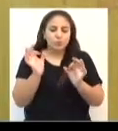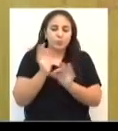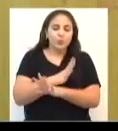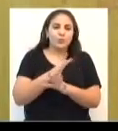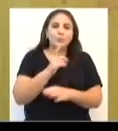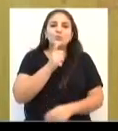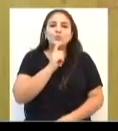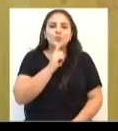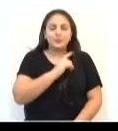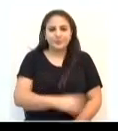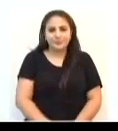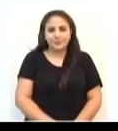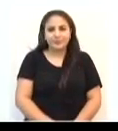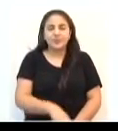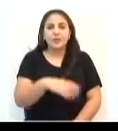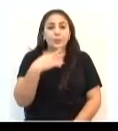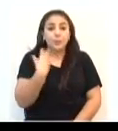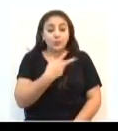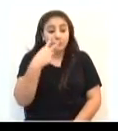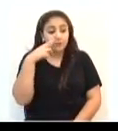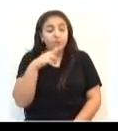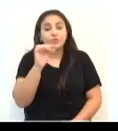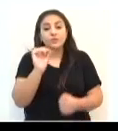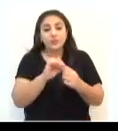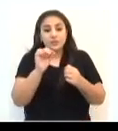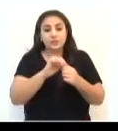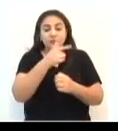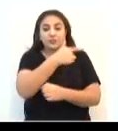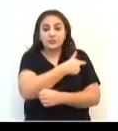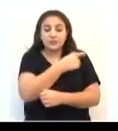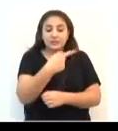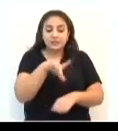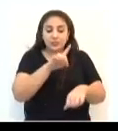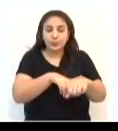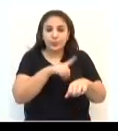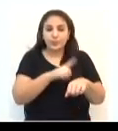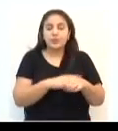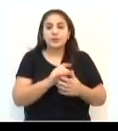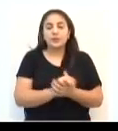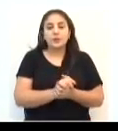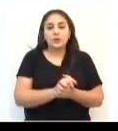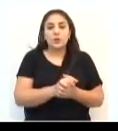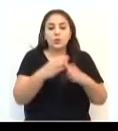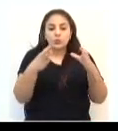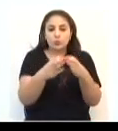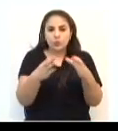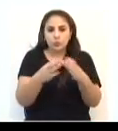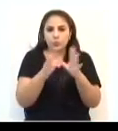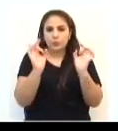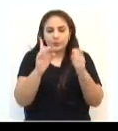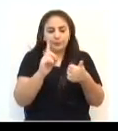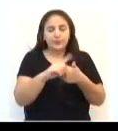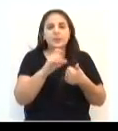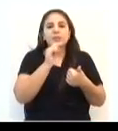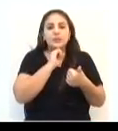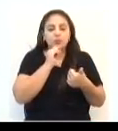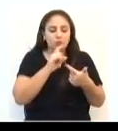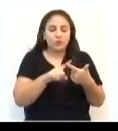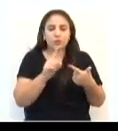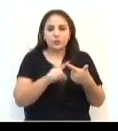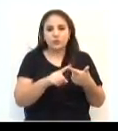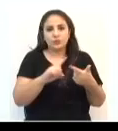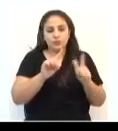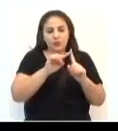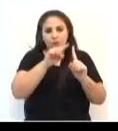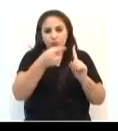para o inverno. Lembrando, então, que podem fazer a vacina neste momento os grupos prioritários, que são idosos,